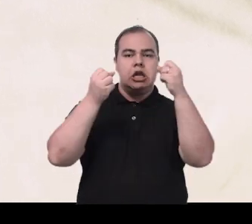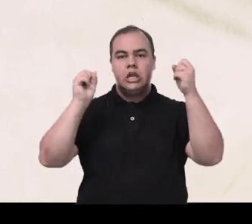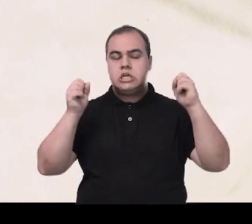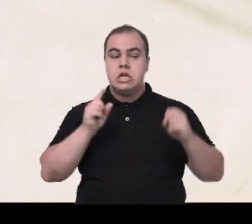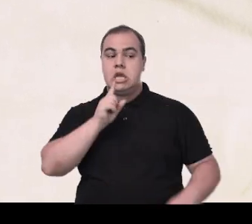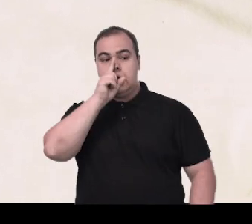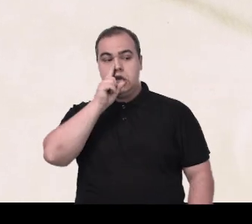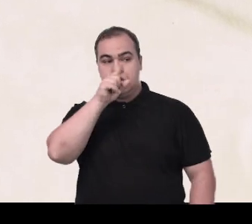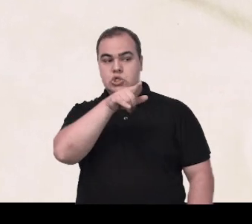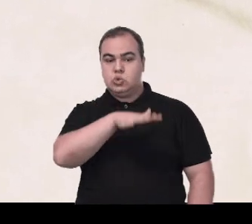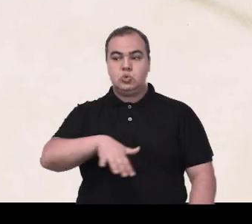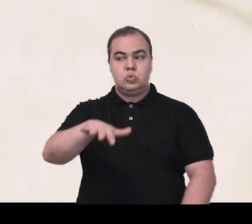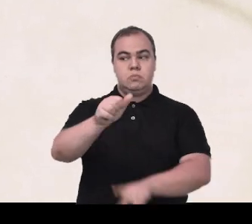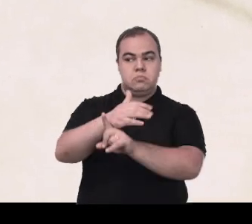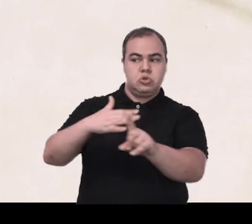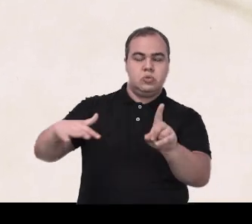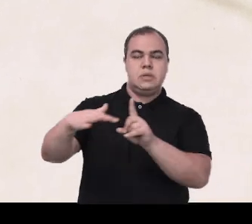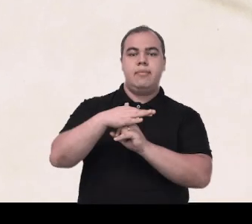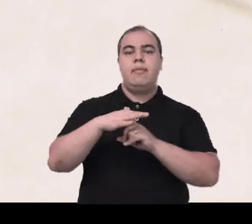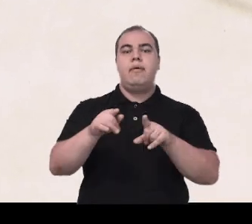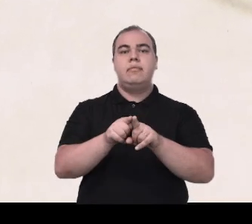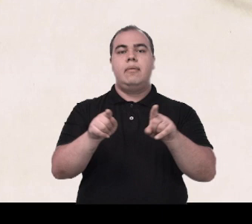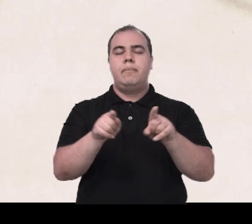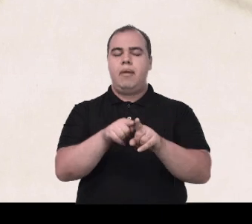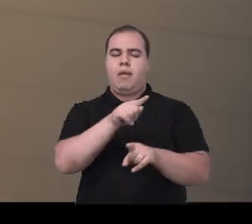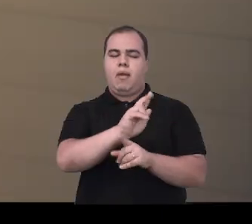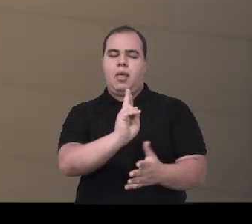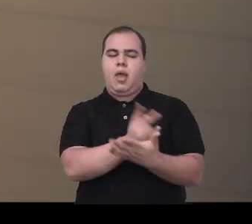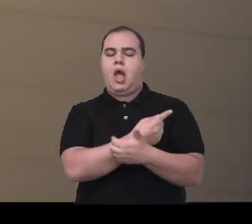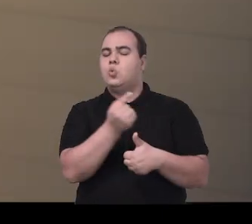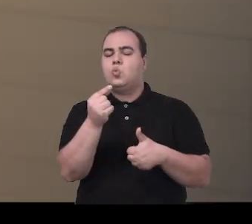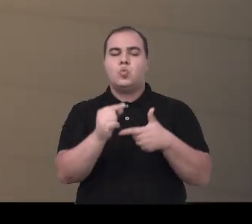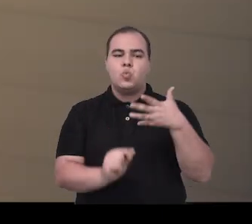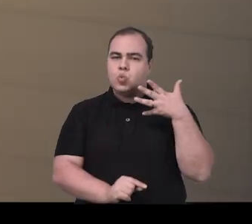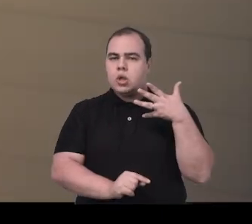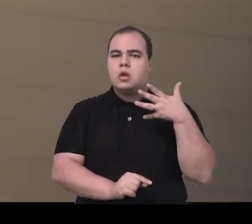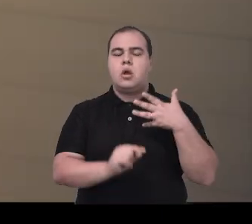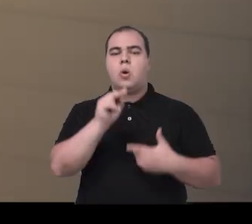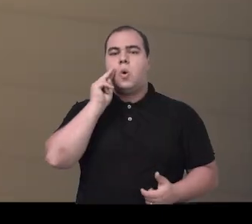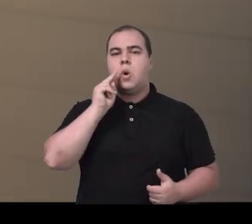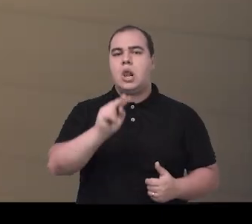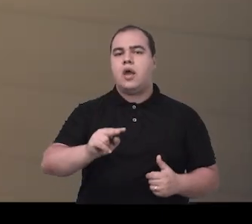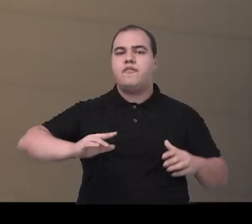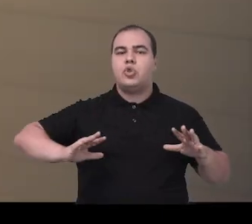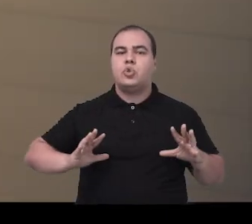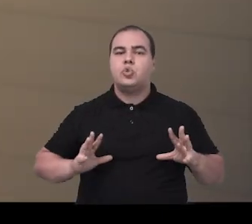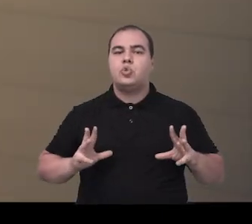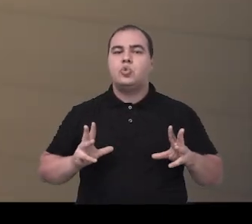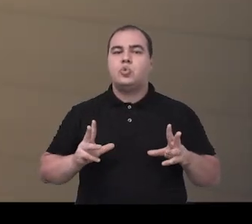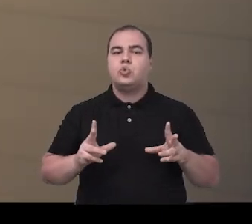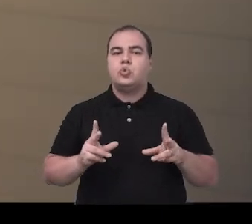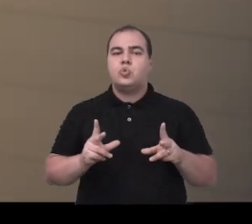para os riscos frente à sociedade, para a inadequação, enfim, olhava-se para